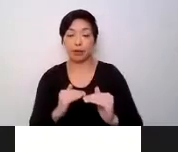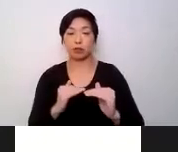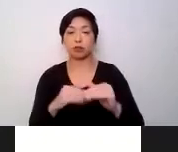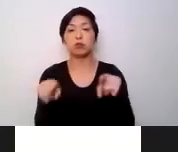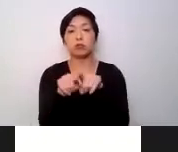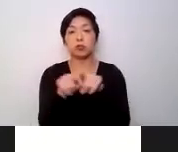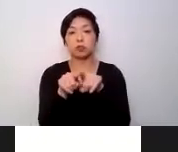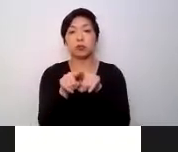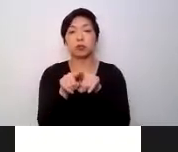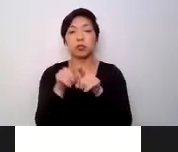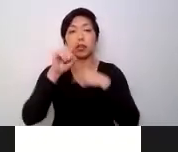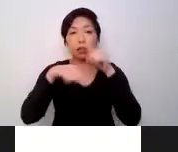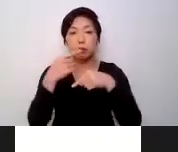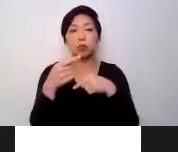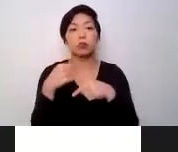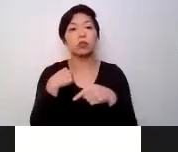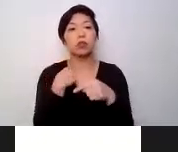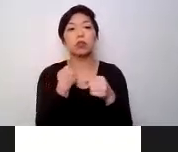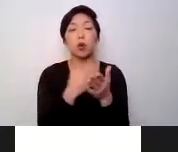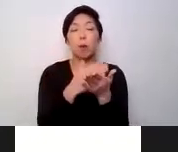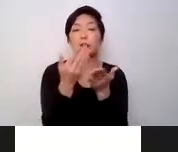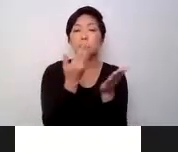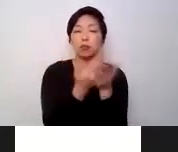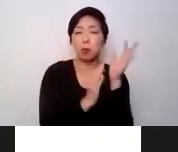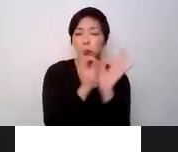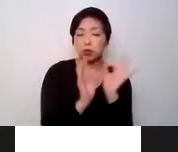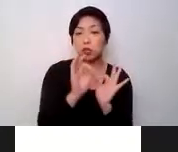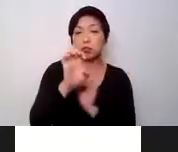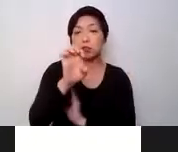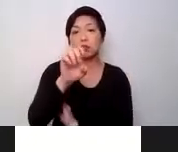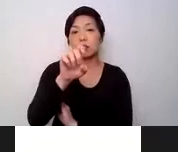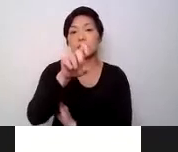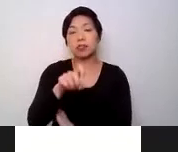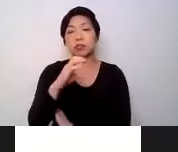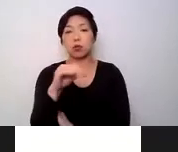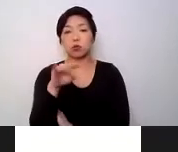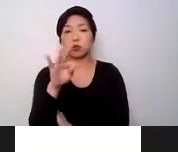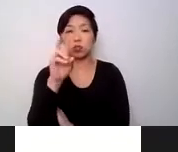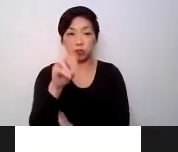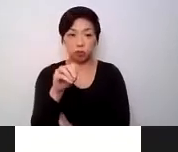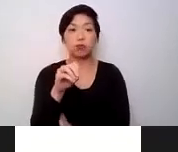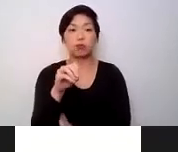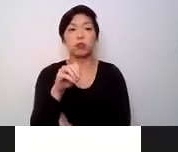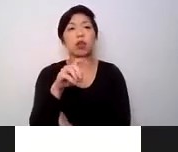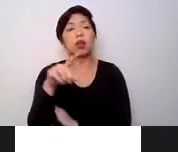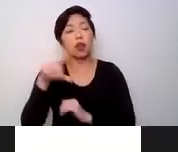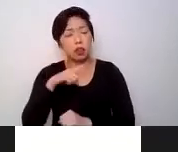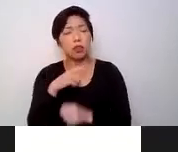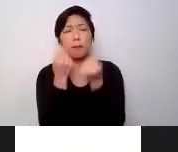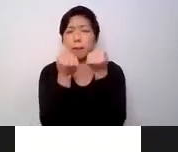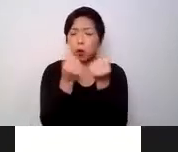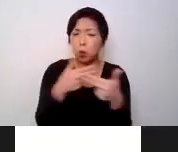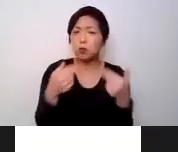para o projeto executivo que é super fiel a obra executada de campa quadrada com uma pesada orgola com um único